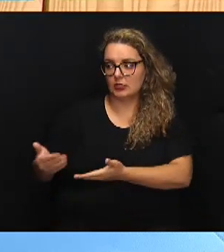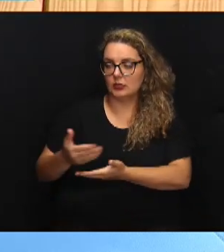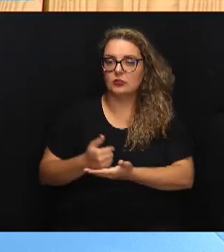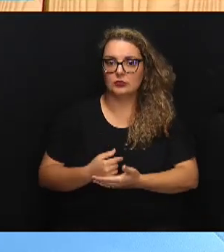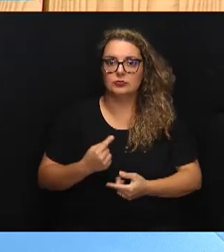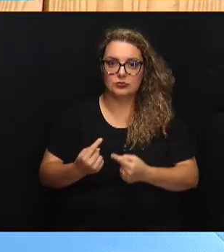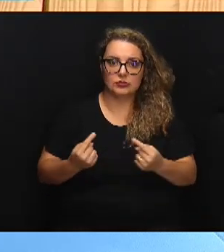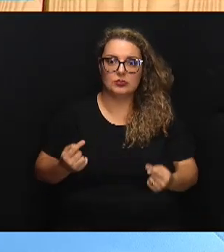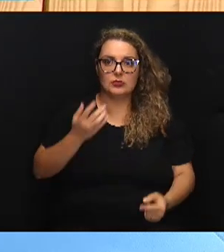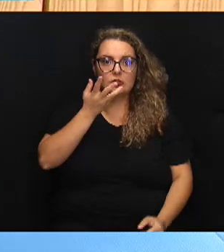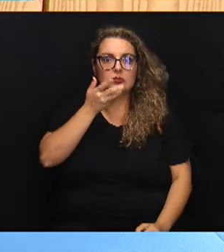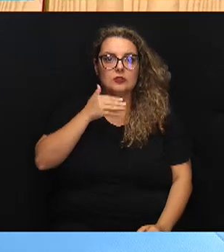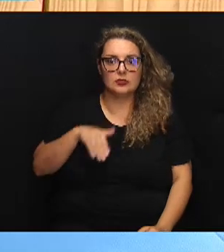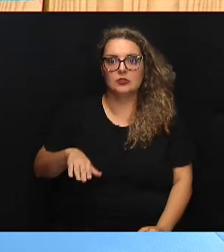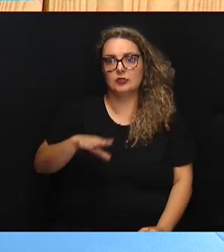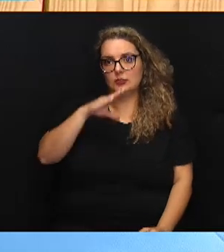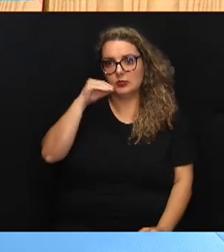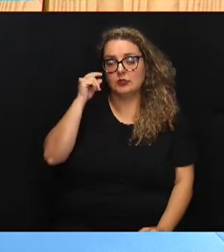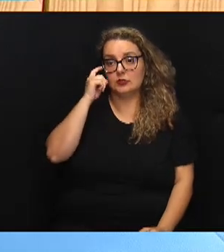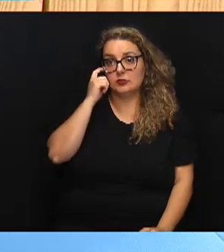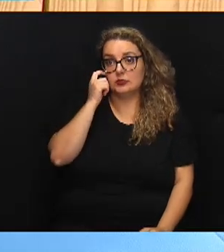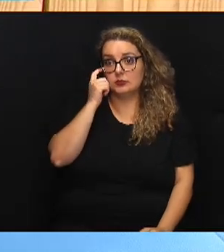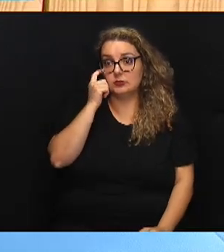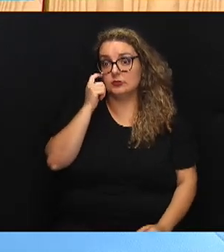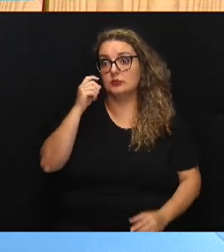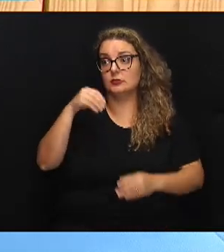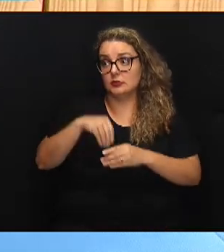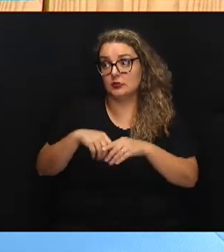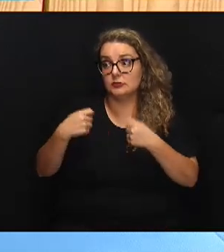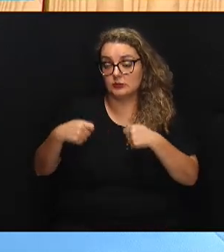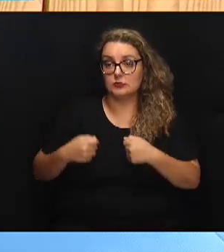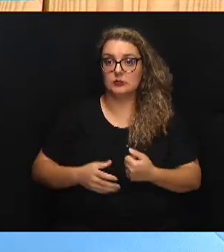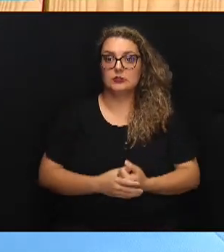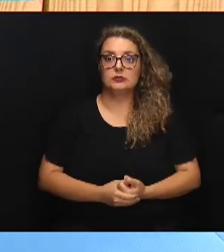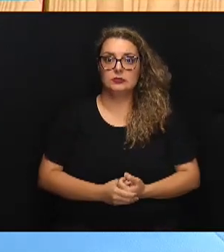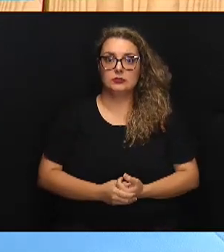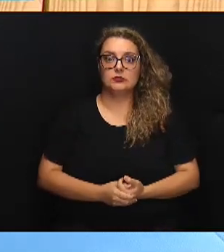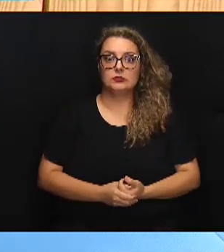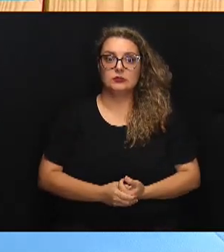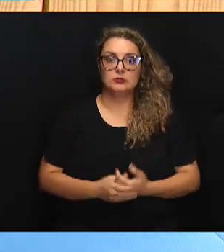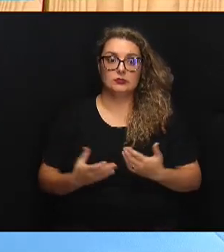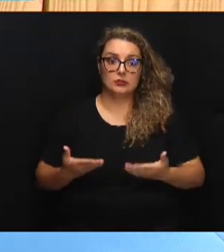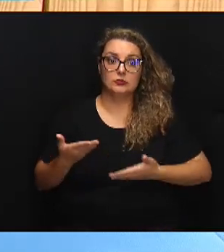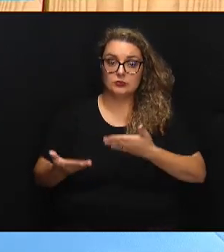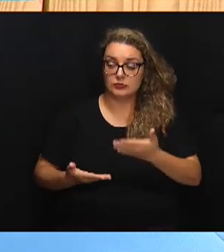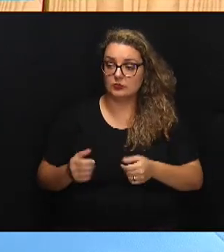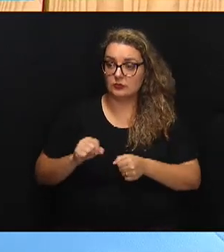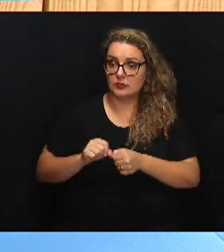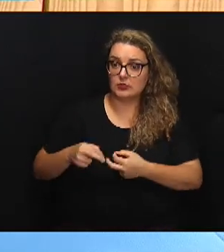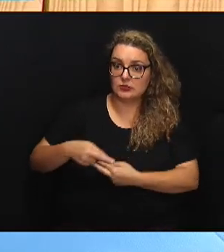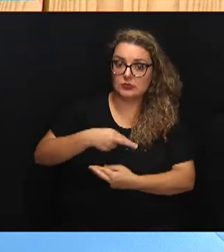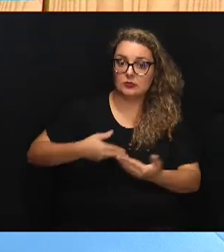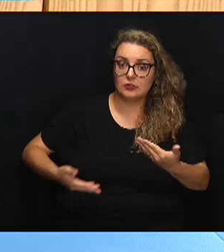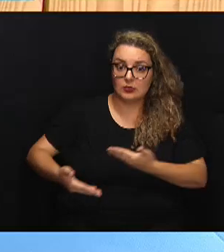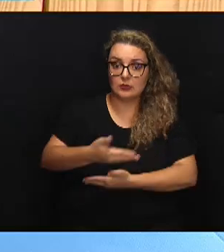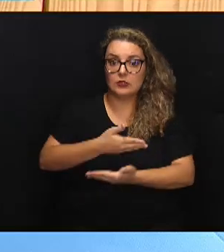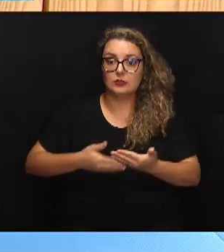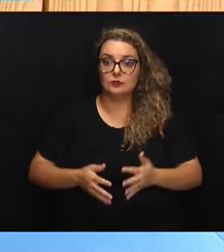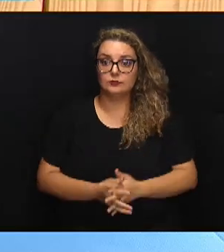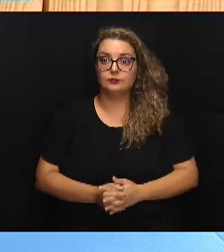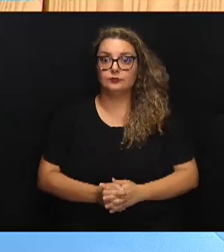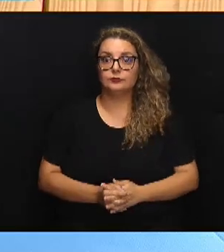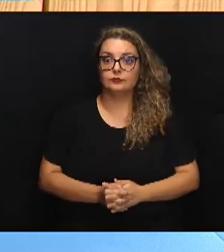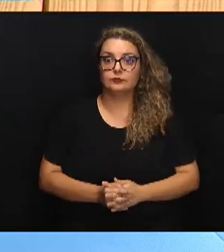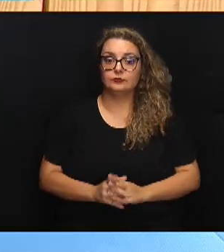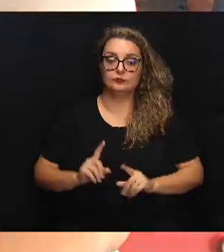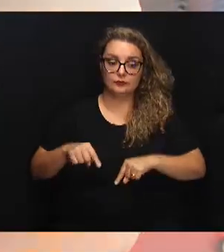cada criança ou adolescente, dentro das suas necessidades. Então o serviço ele faz essa ponte, né? Ele com os